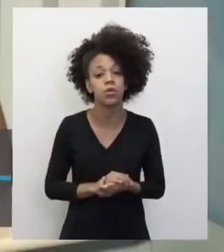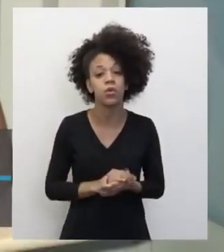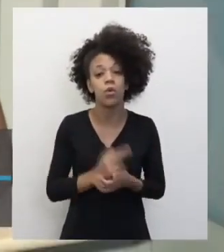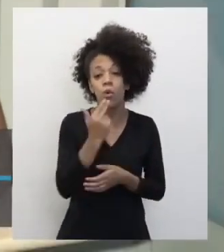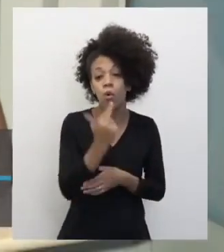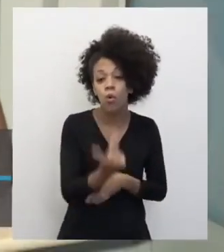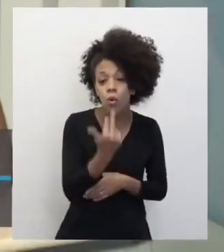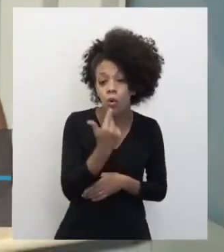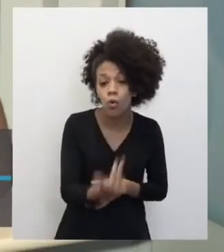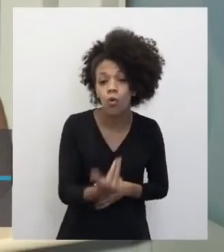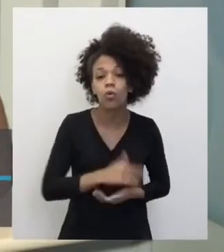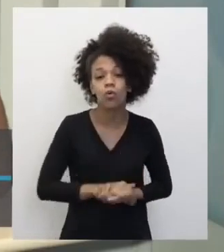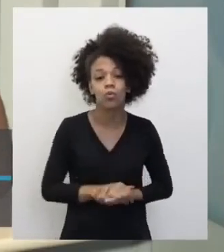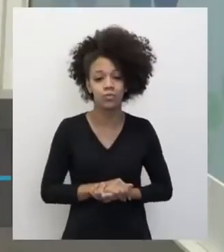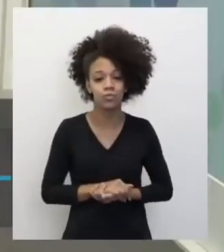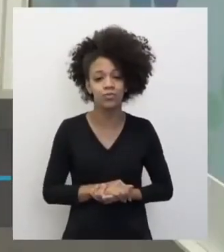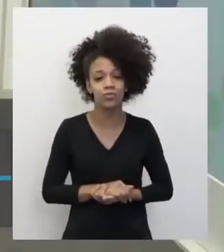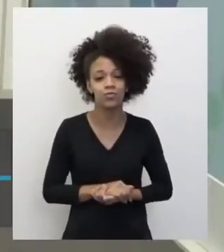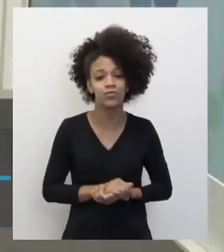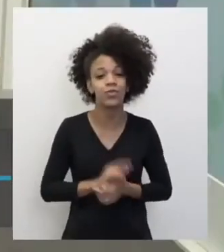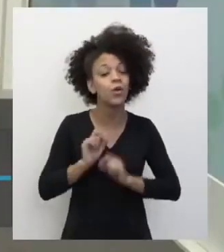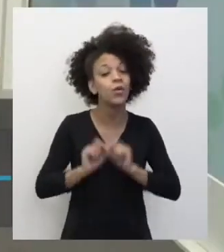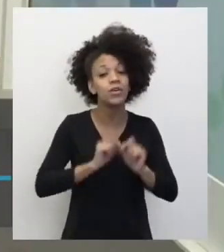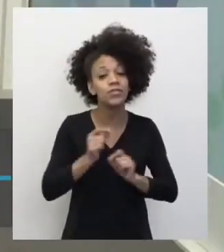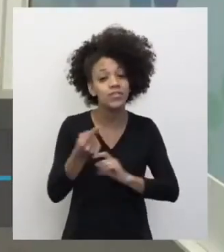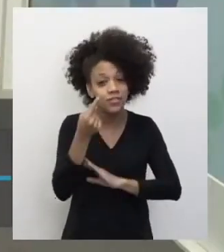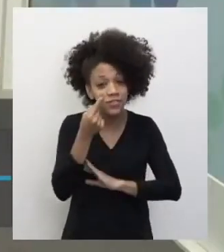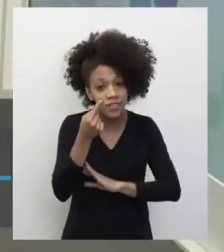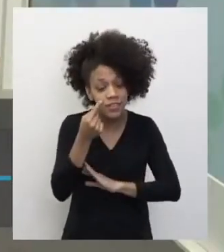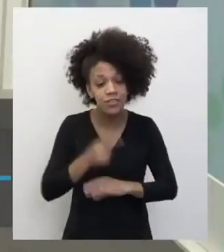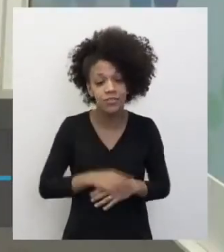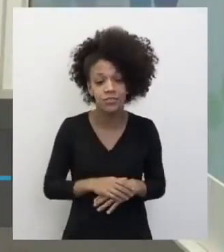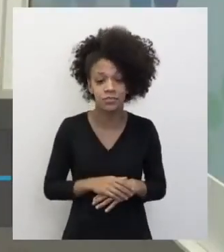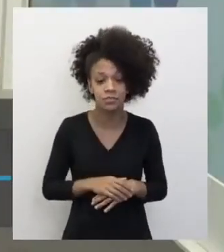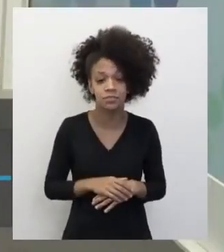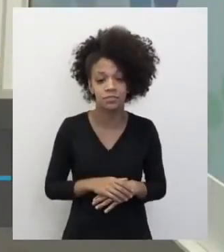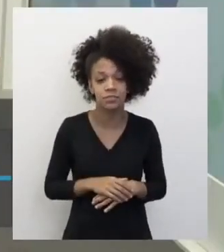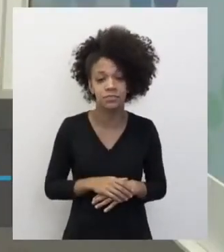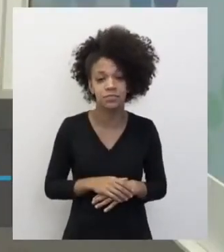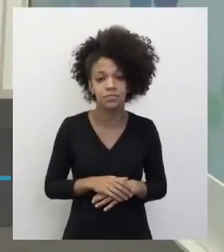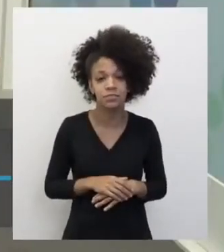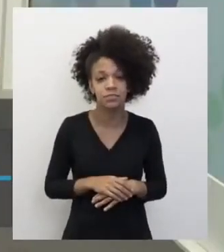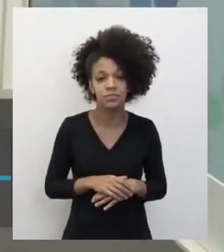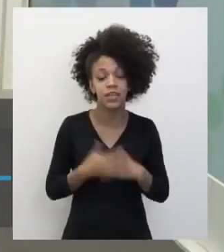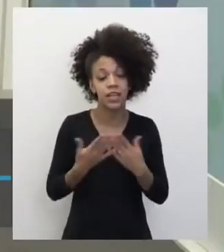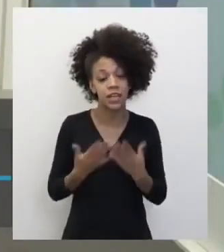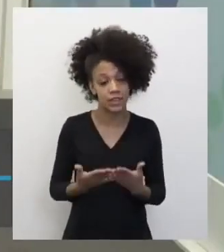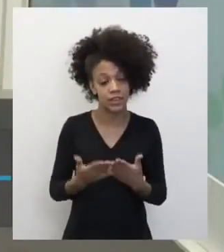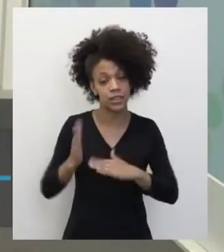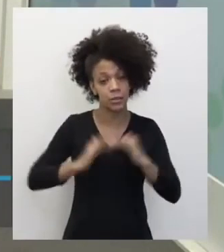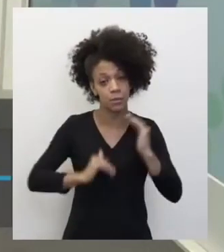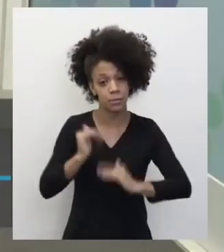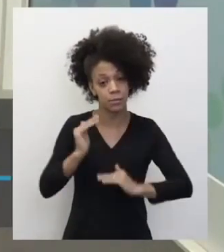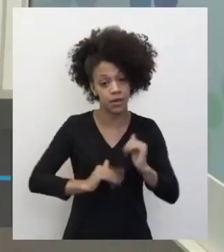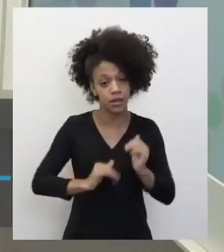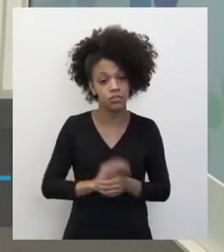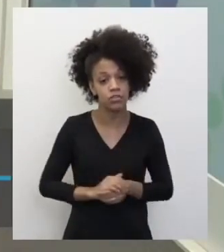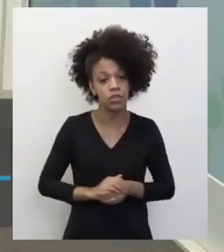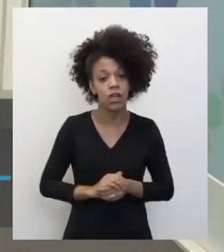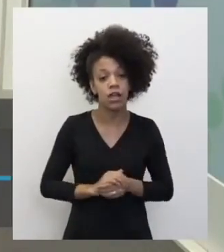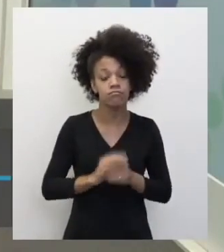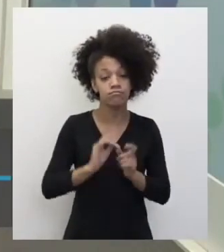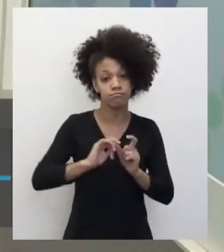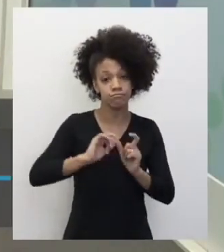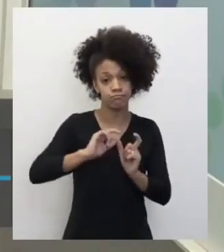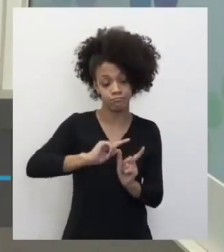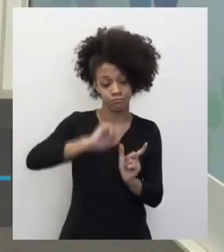cores. Tá. O que você vai enxergando que é Sim. da sua técnica, aí você vai falando, tamanhos planos,